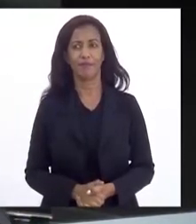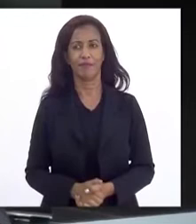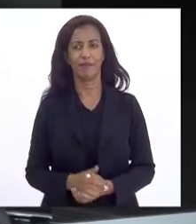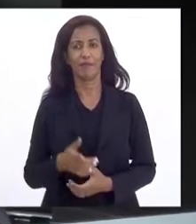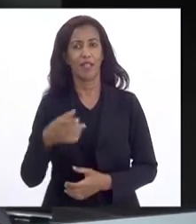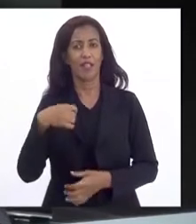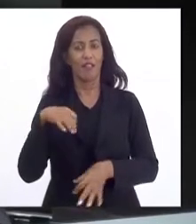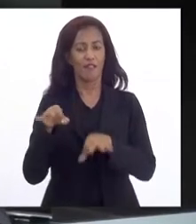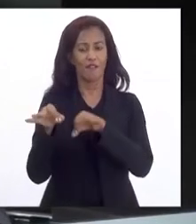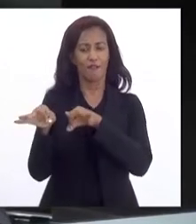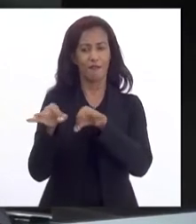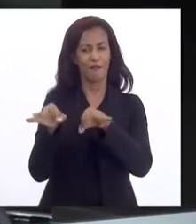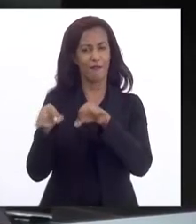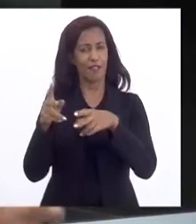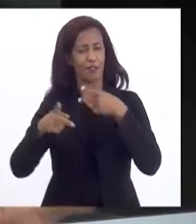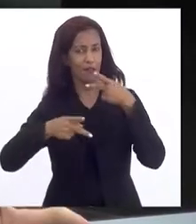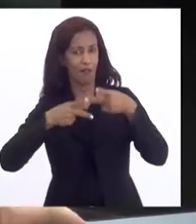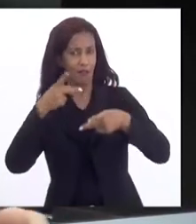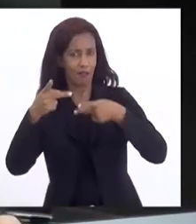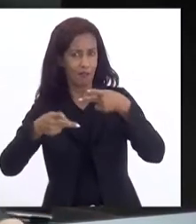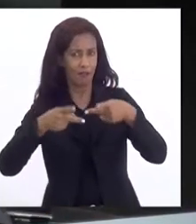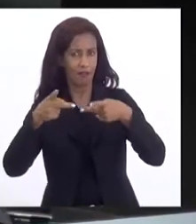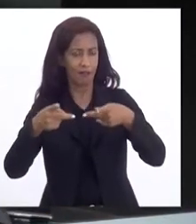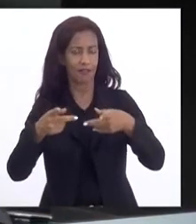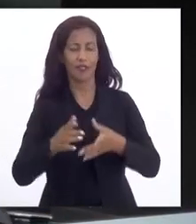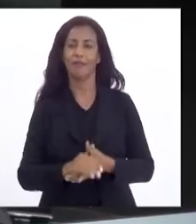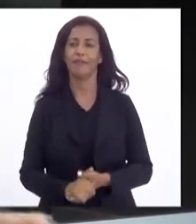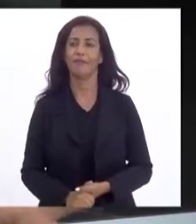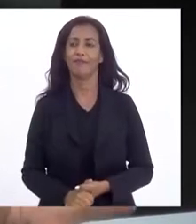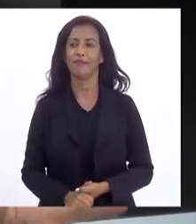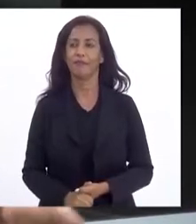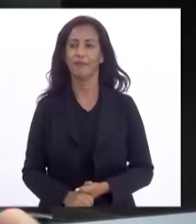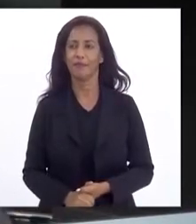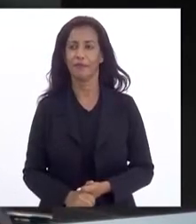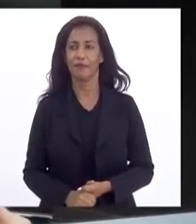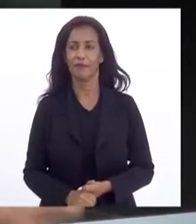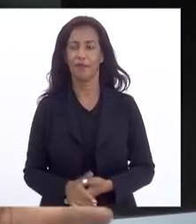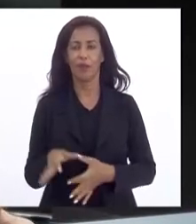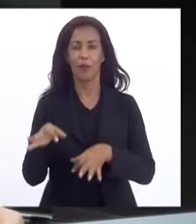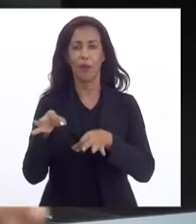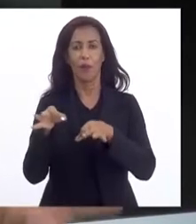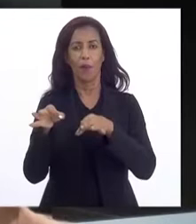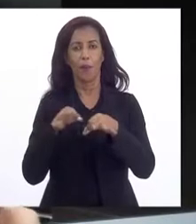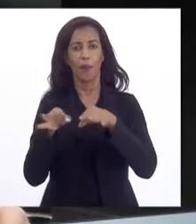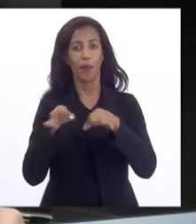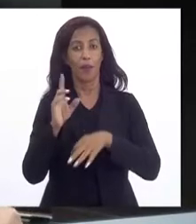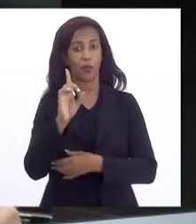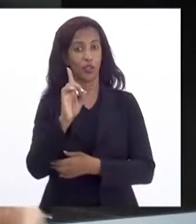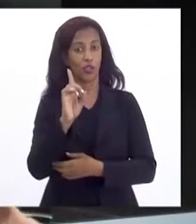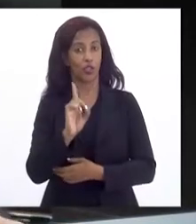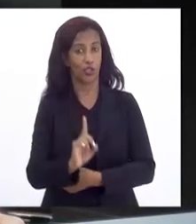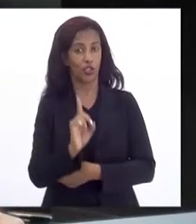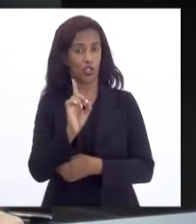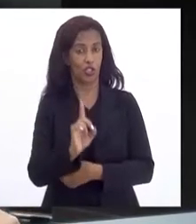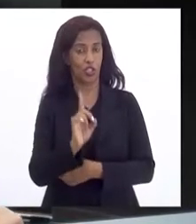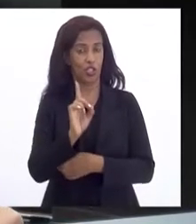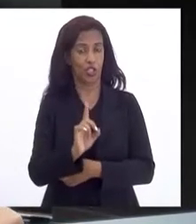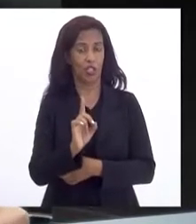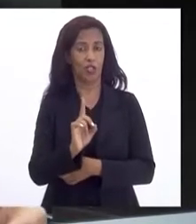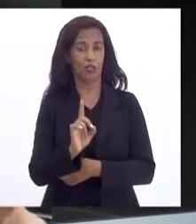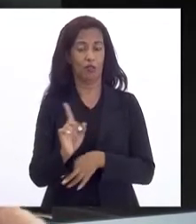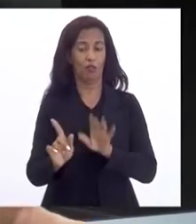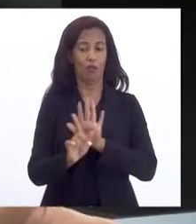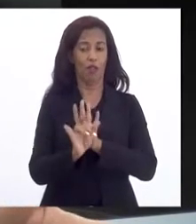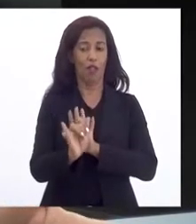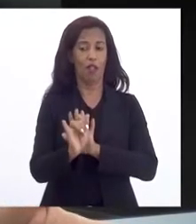fez um cotejo, né, com o plano diretor, o plano urbanista, as leis